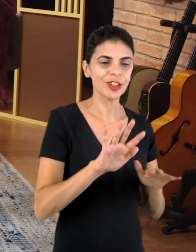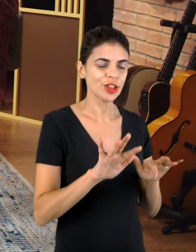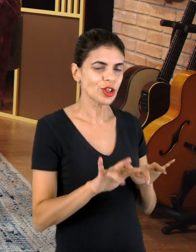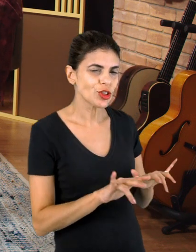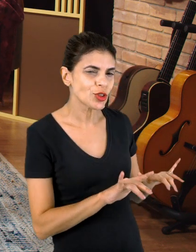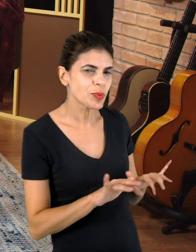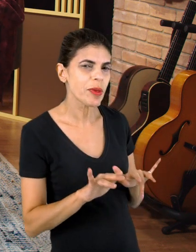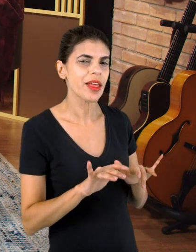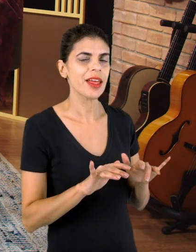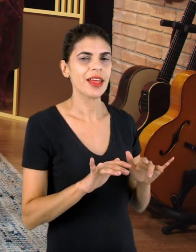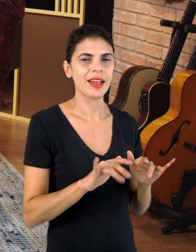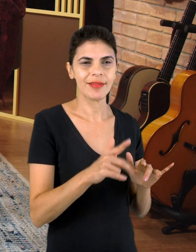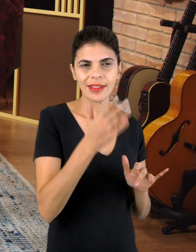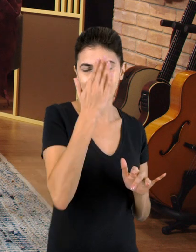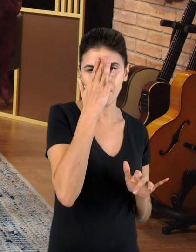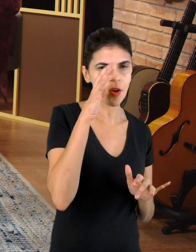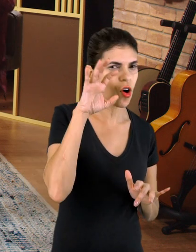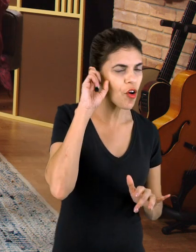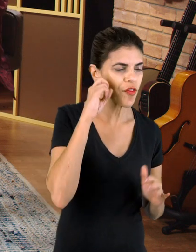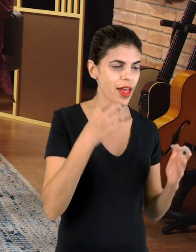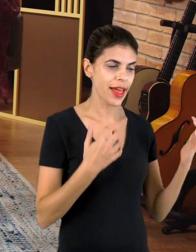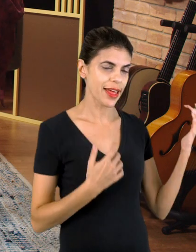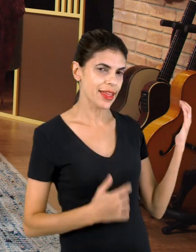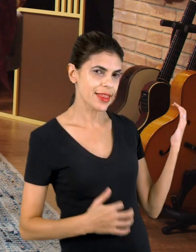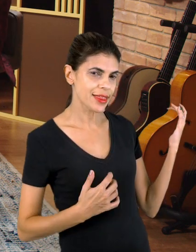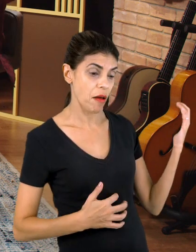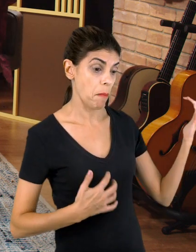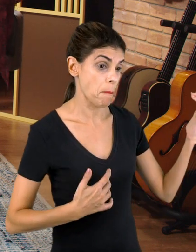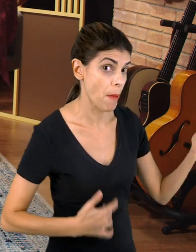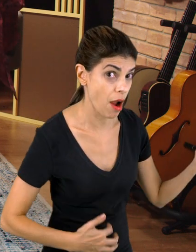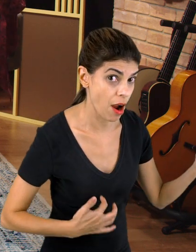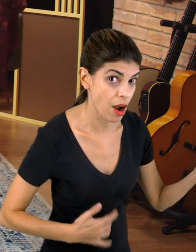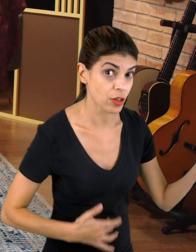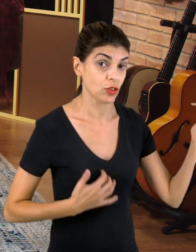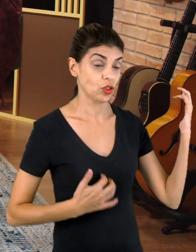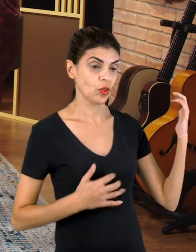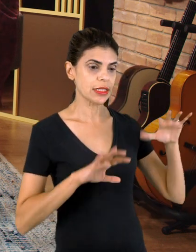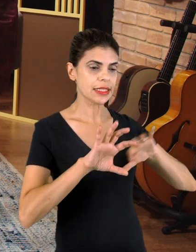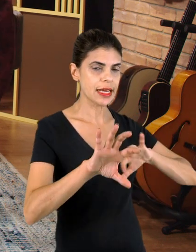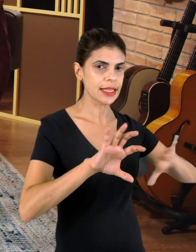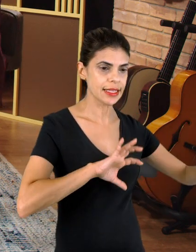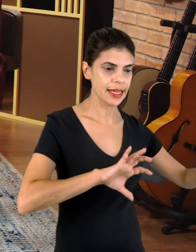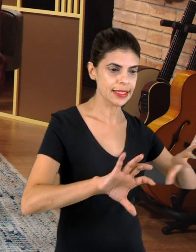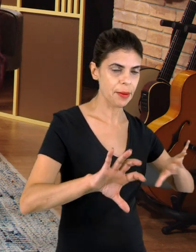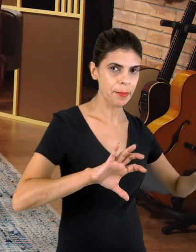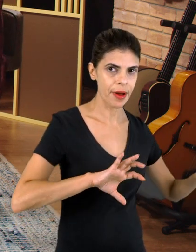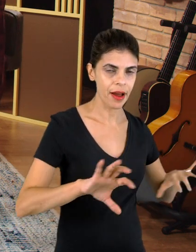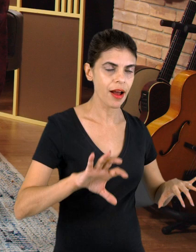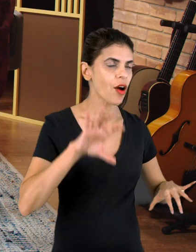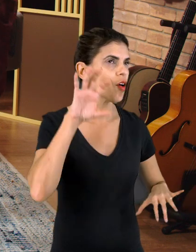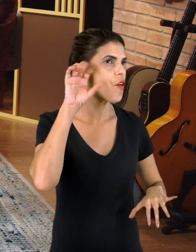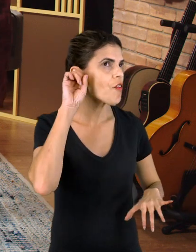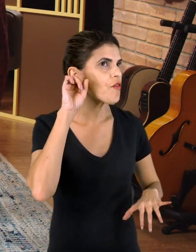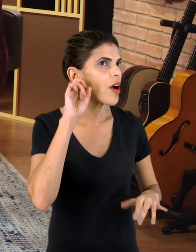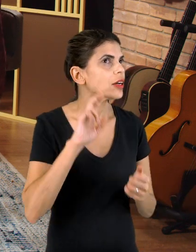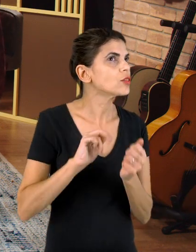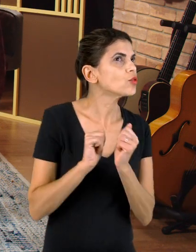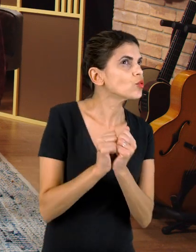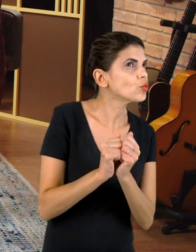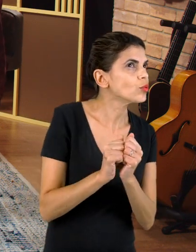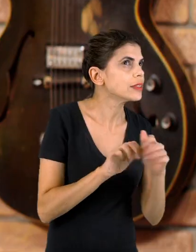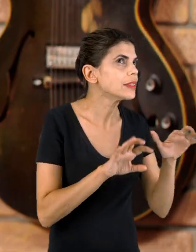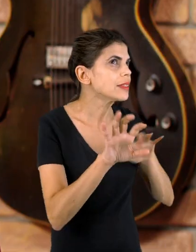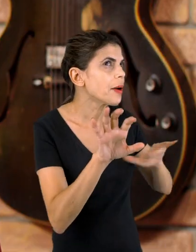instrumentos vocais, né? Você escutar a guitarra, o baixo, tudo, escutar separado, que é o que a gente faz, né? E escutar junto